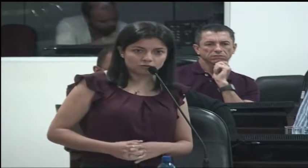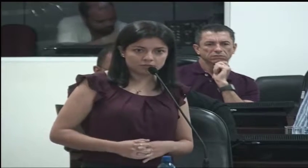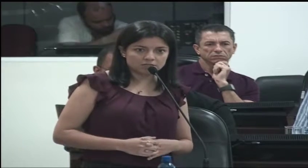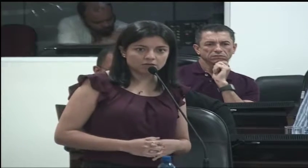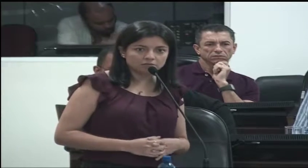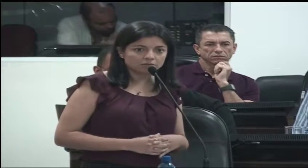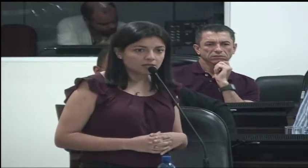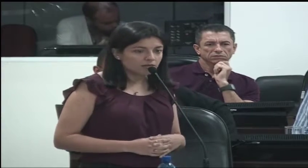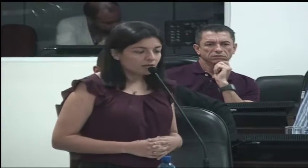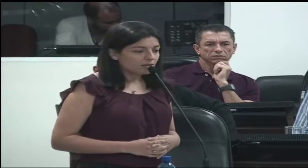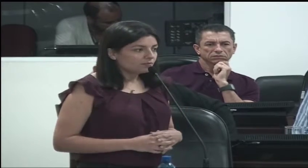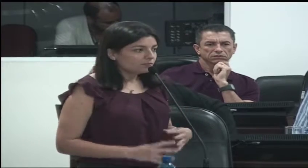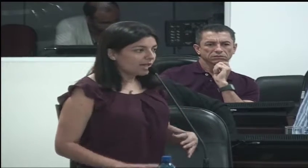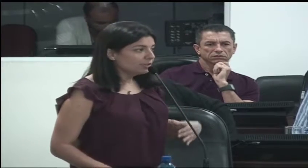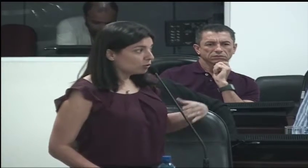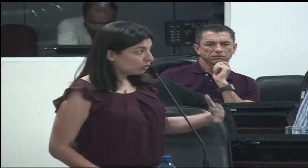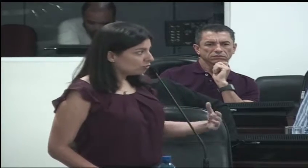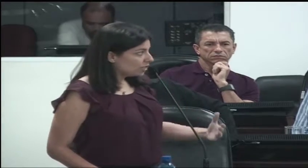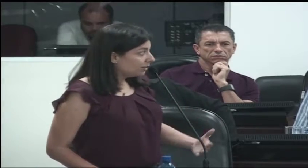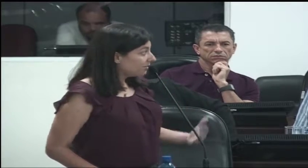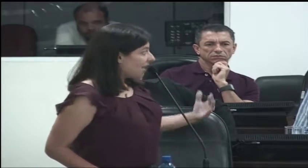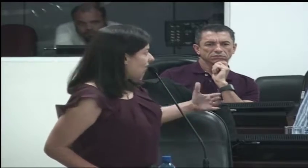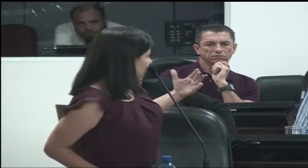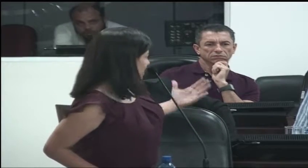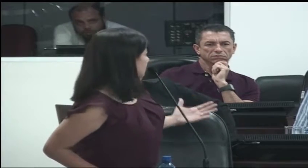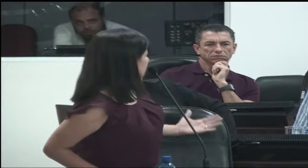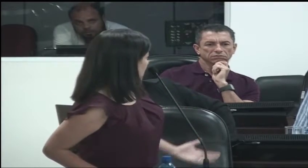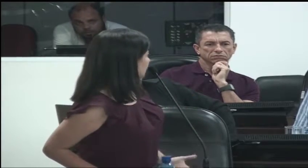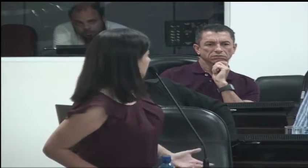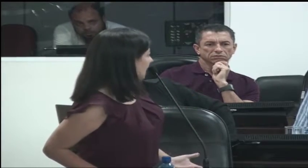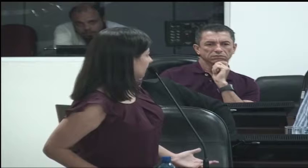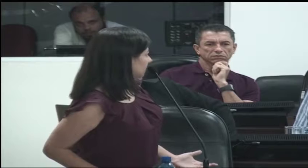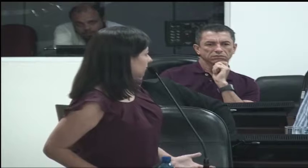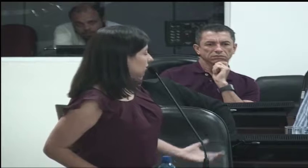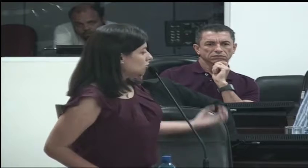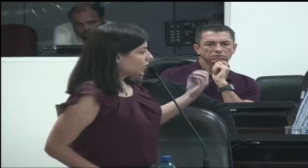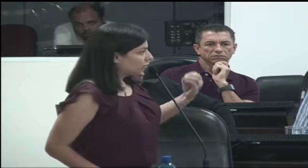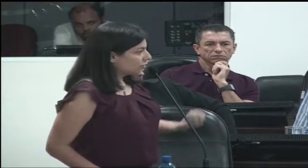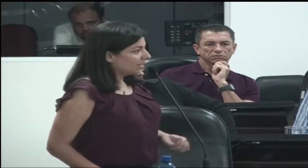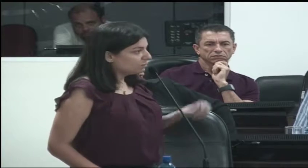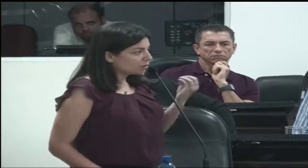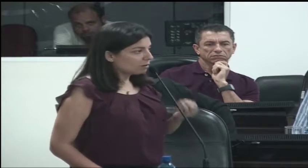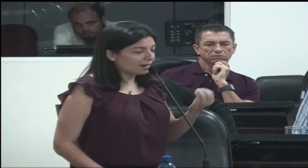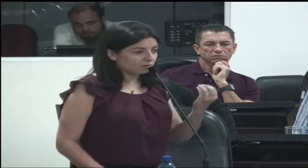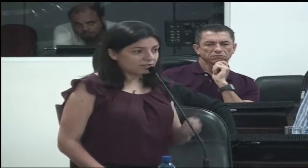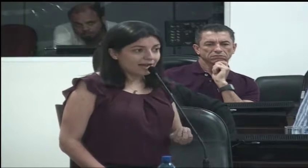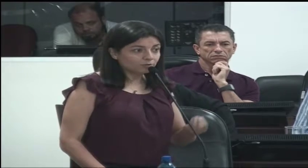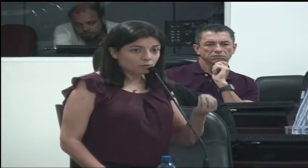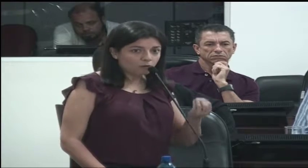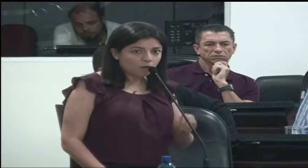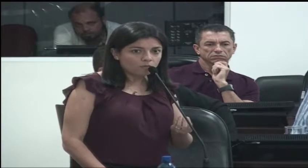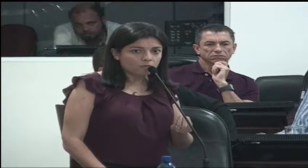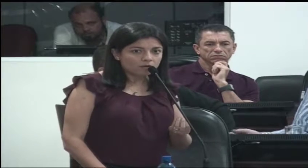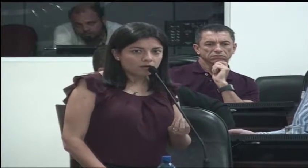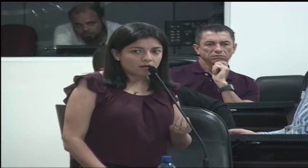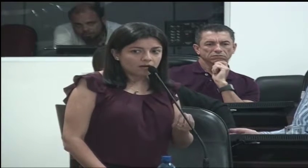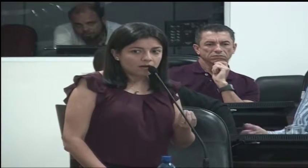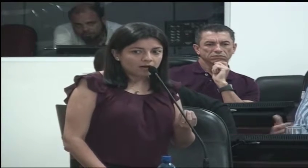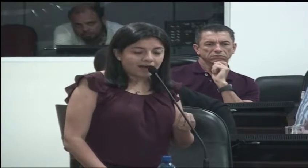pela Constituição, tem todo o direito e deve assim se expressar. Só que nós só temos que tomar cuidado